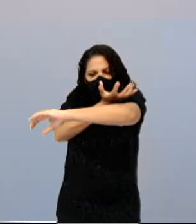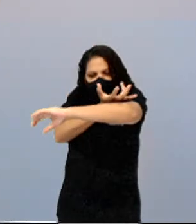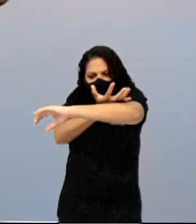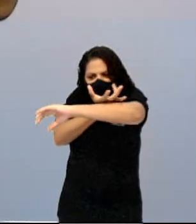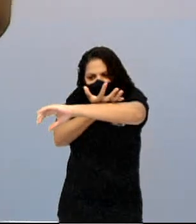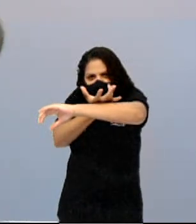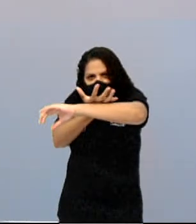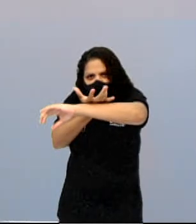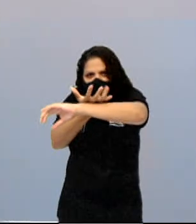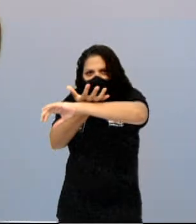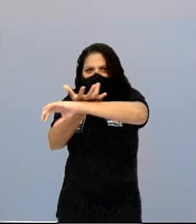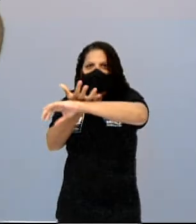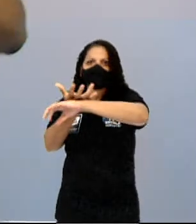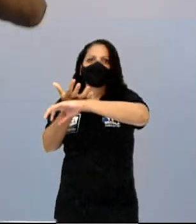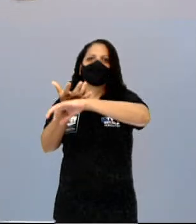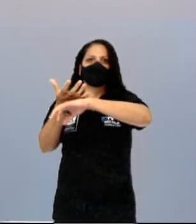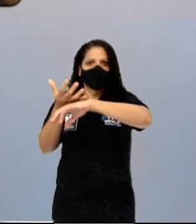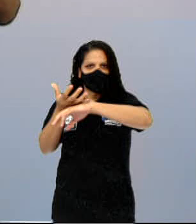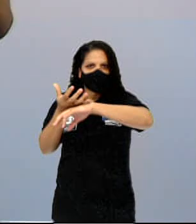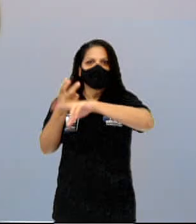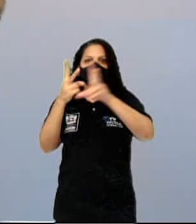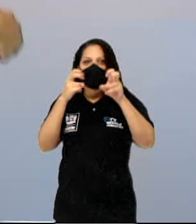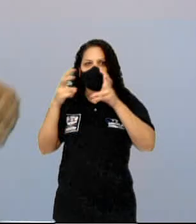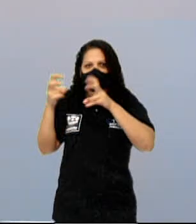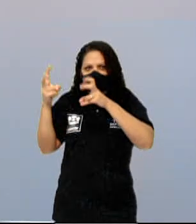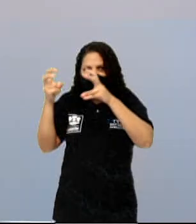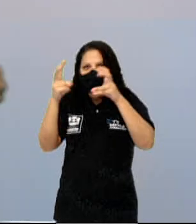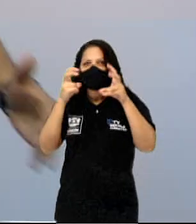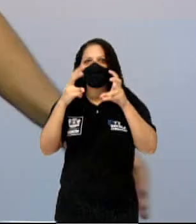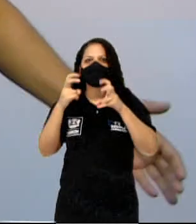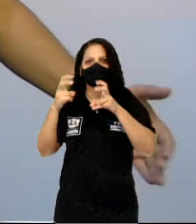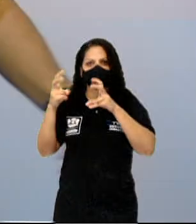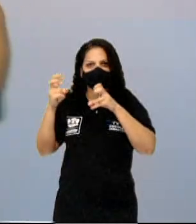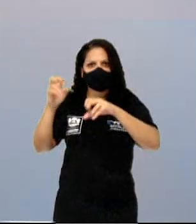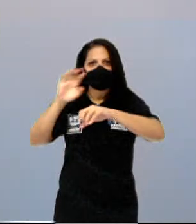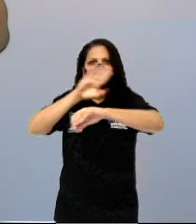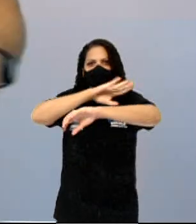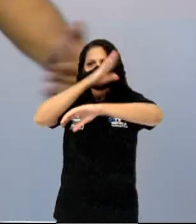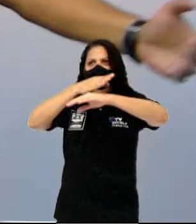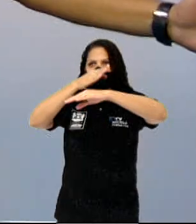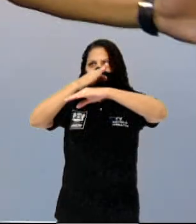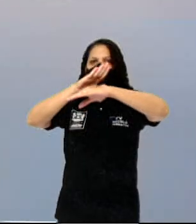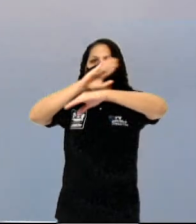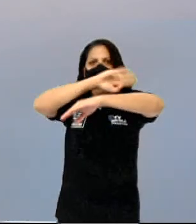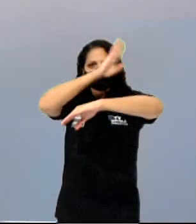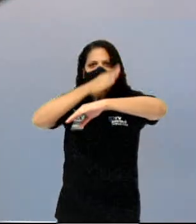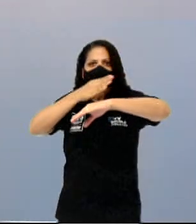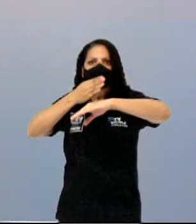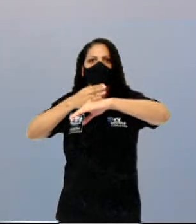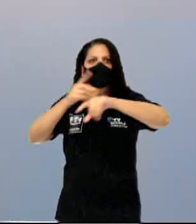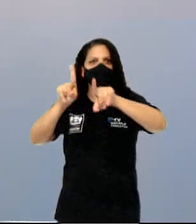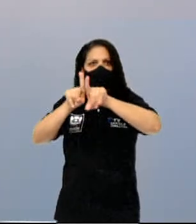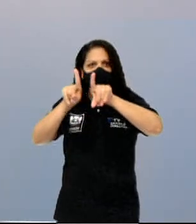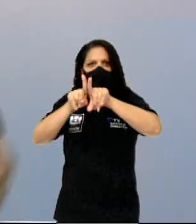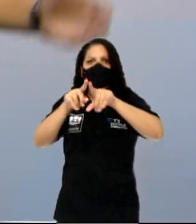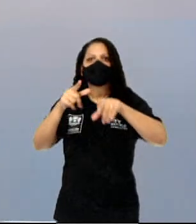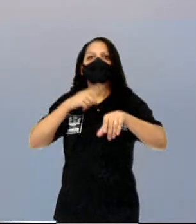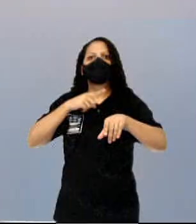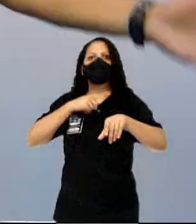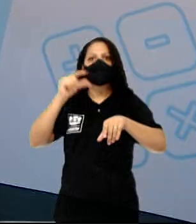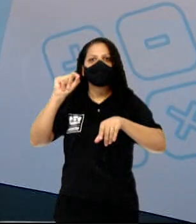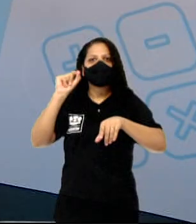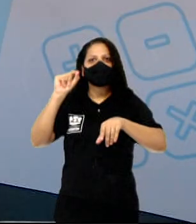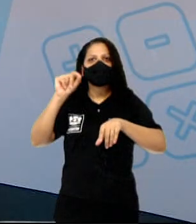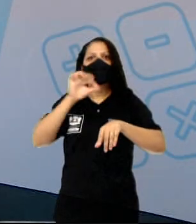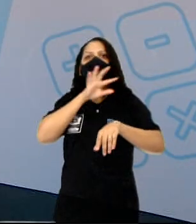brasileiro que aparece na região central, nas áreas de chapadas, que tem uma imensa biodiversidade,